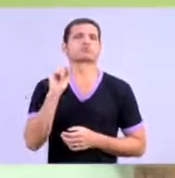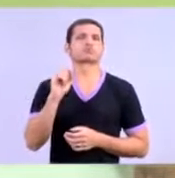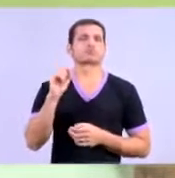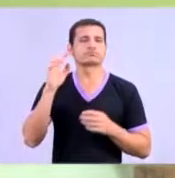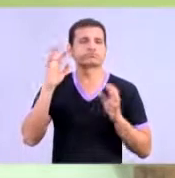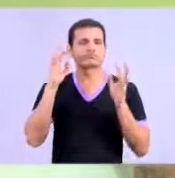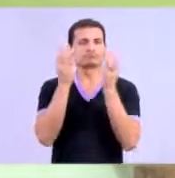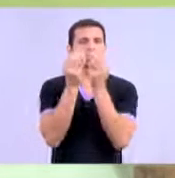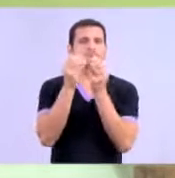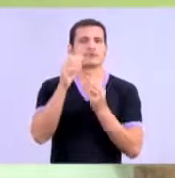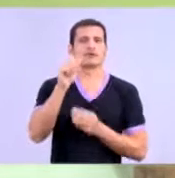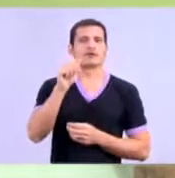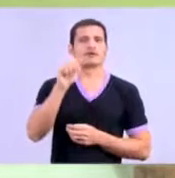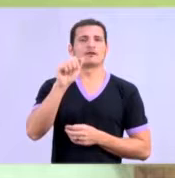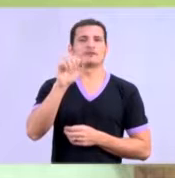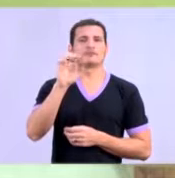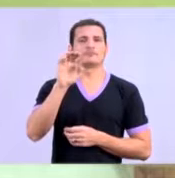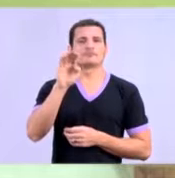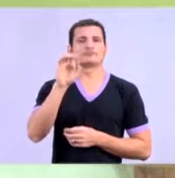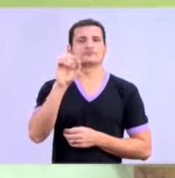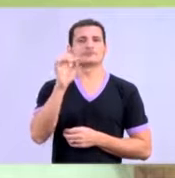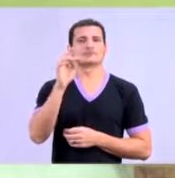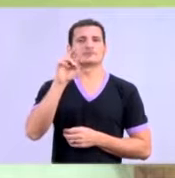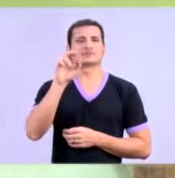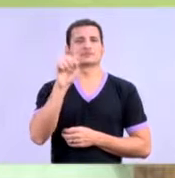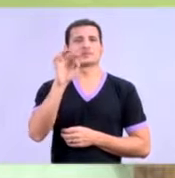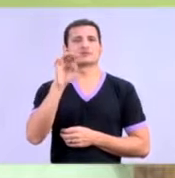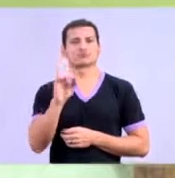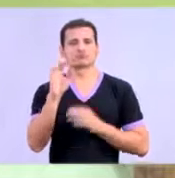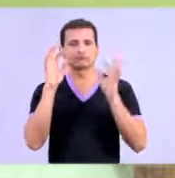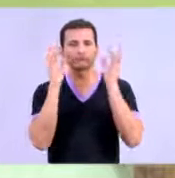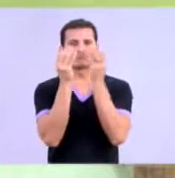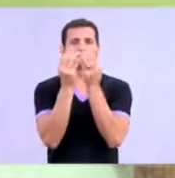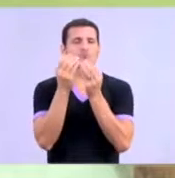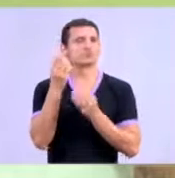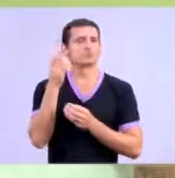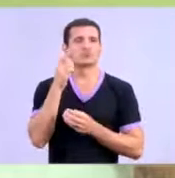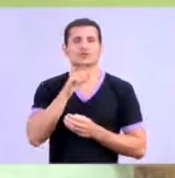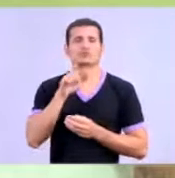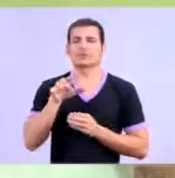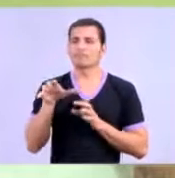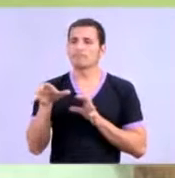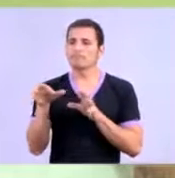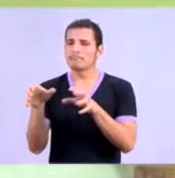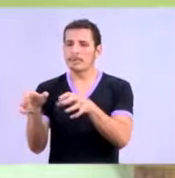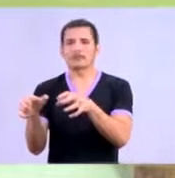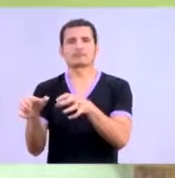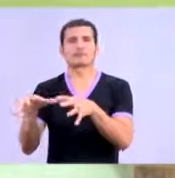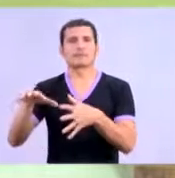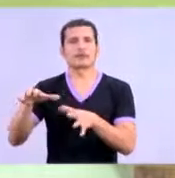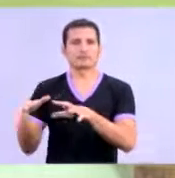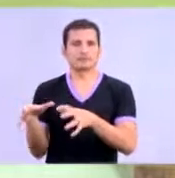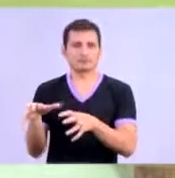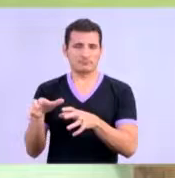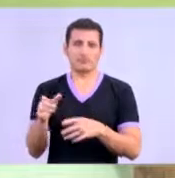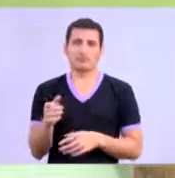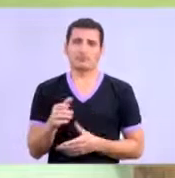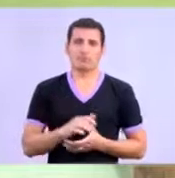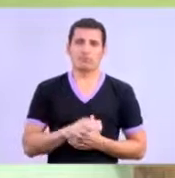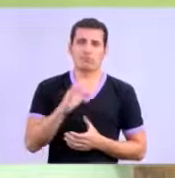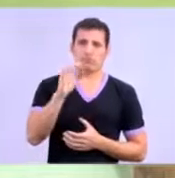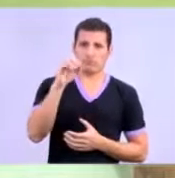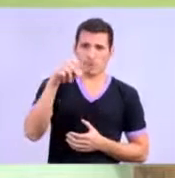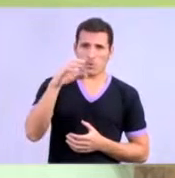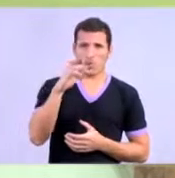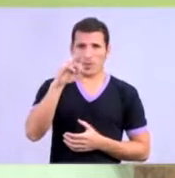Objetos abstratos. Objetos que nós não conseguimos manipular fisicamente. Os concretos são mais fáceis, porque a